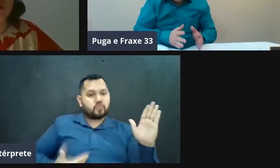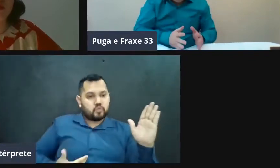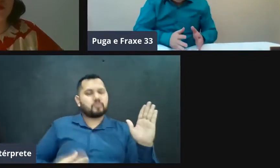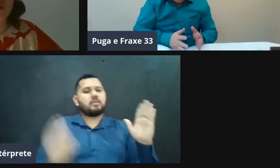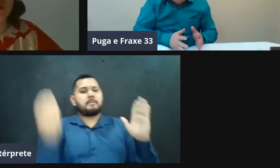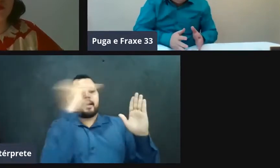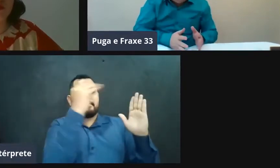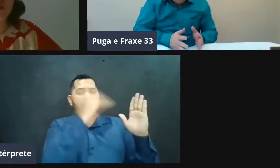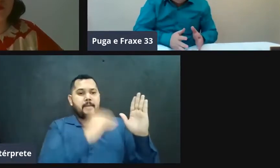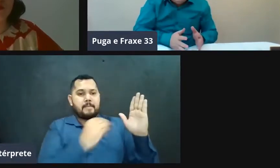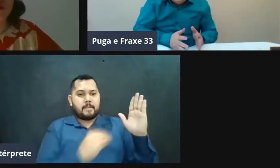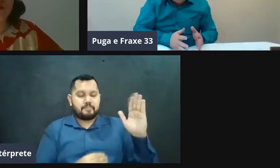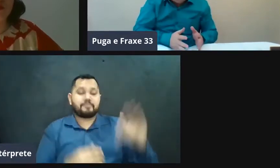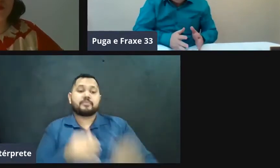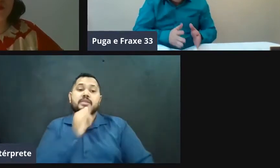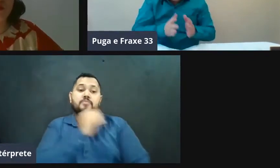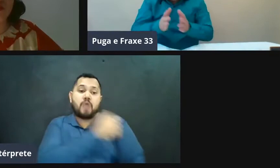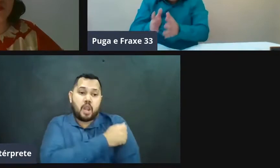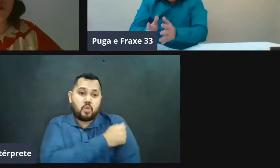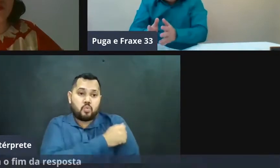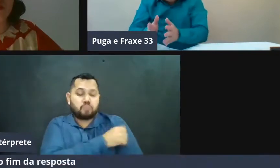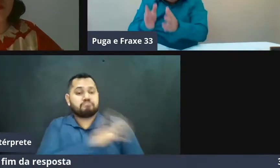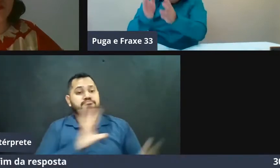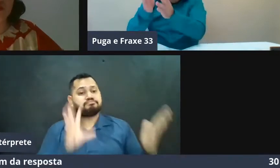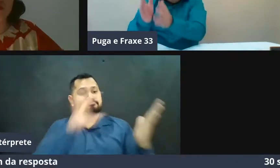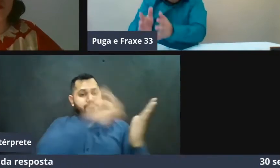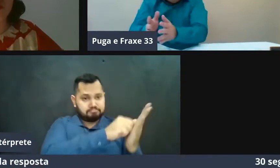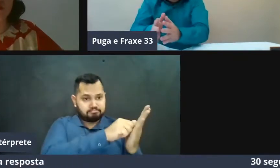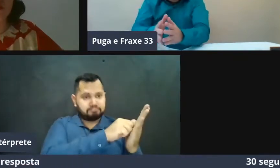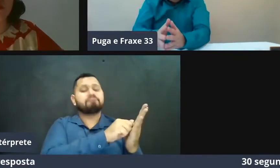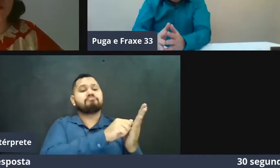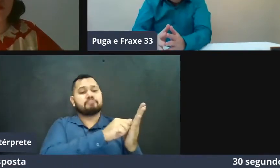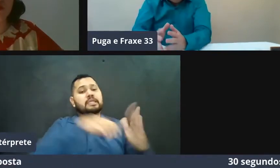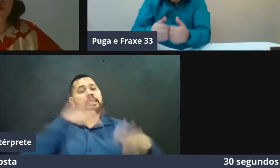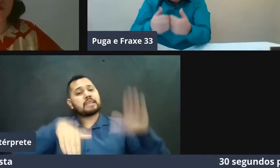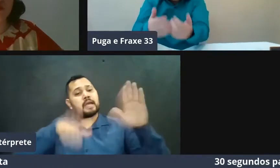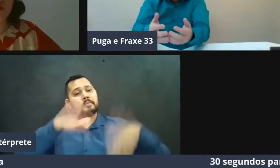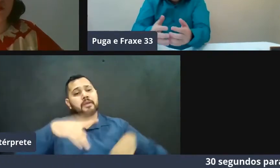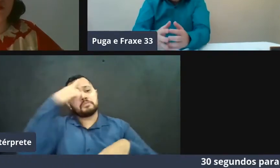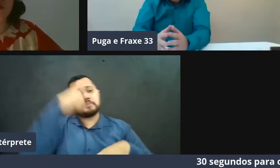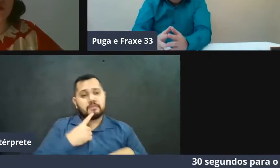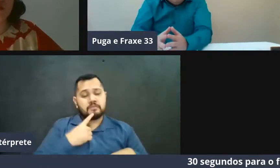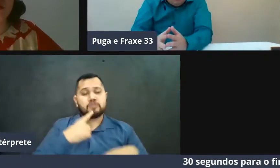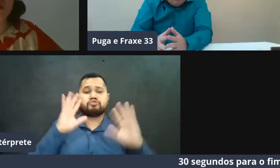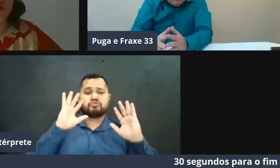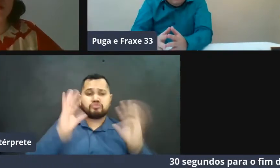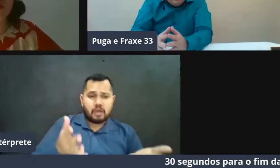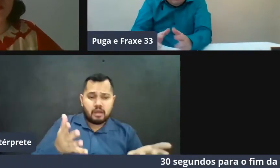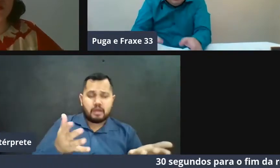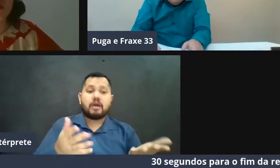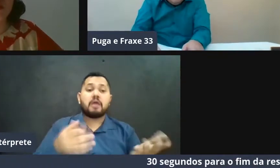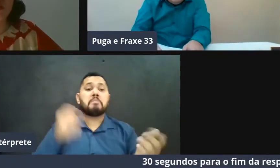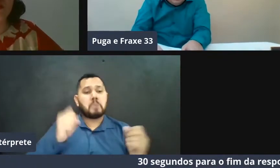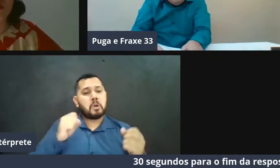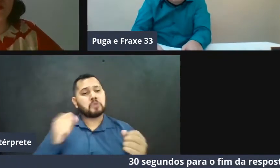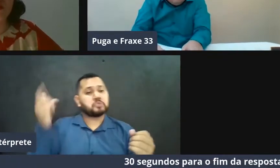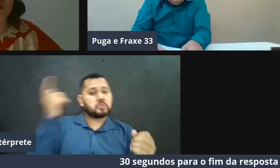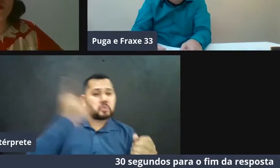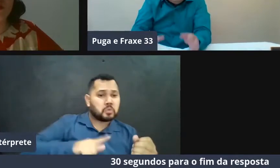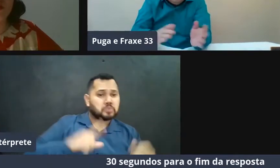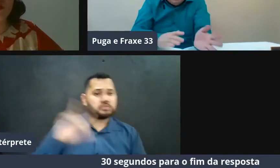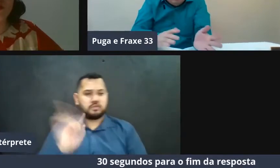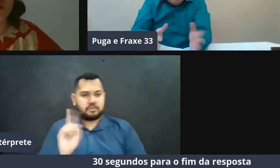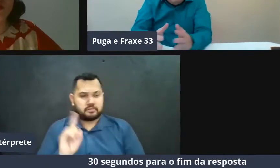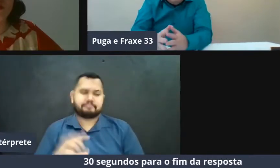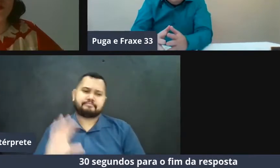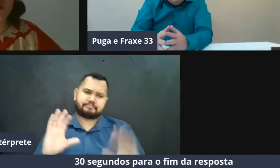alunos acessavam os editais e aí, dependendo da modalidade, eles podiam concorrer ou não. É claro